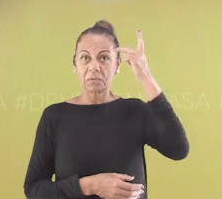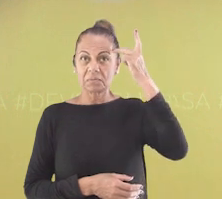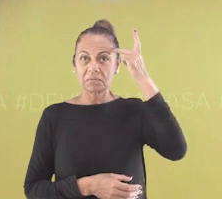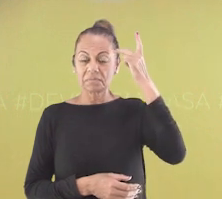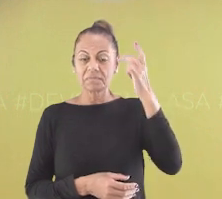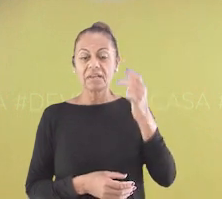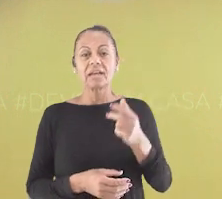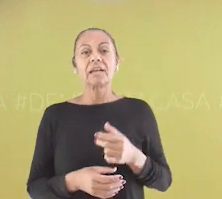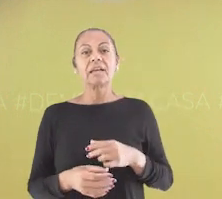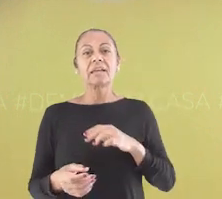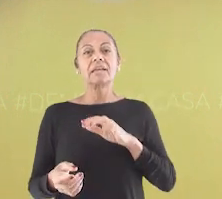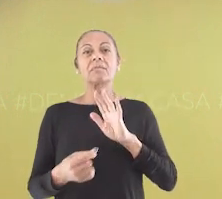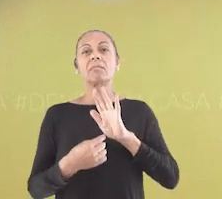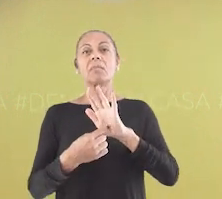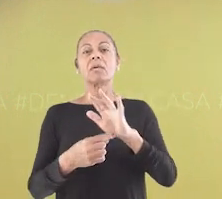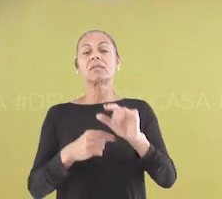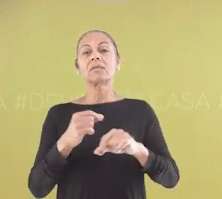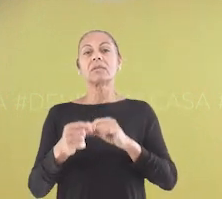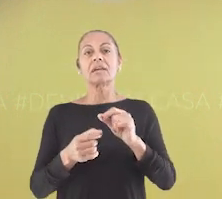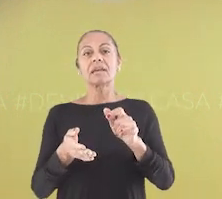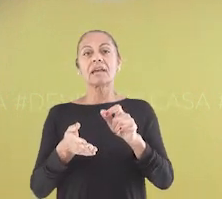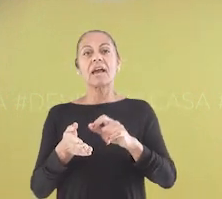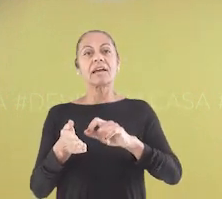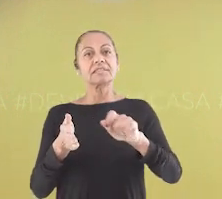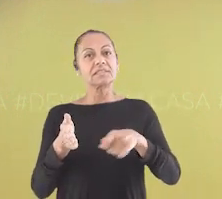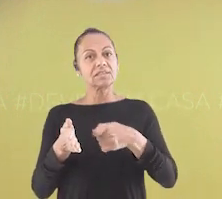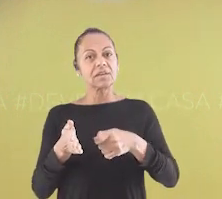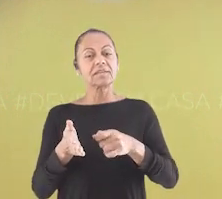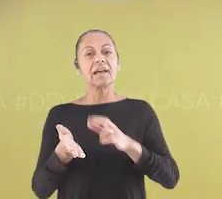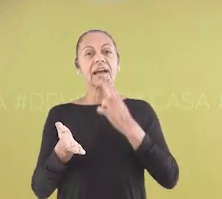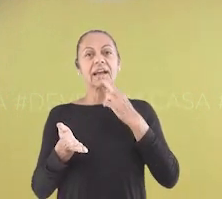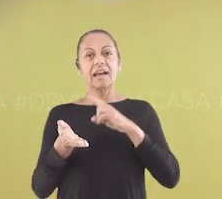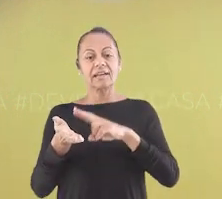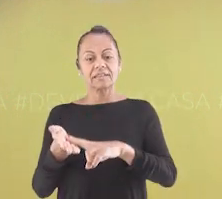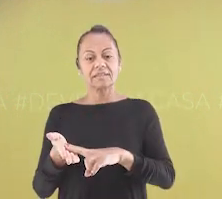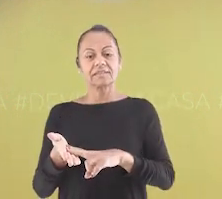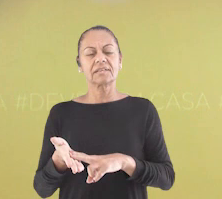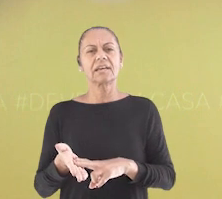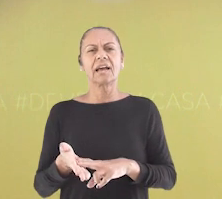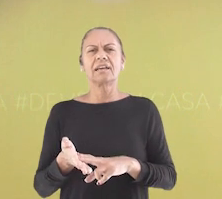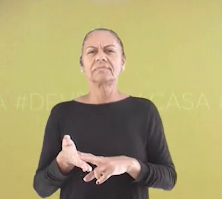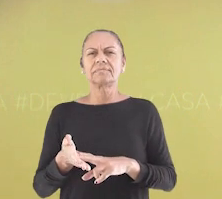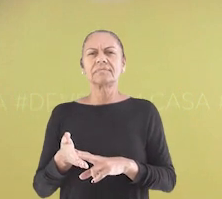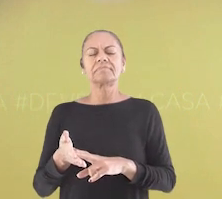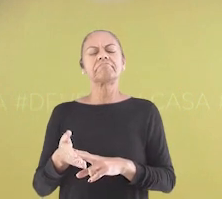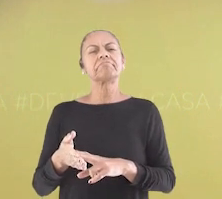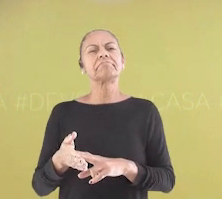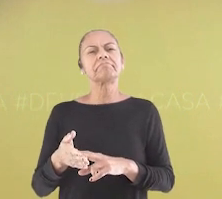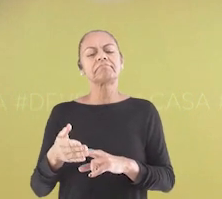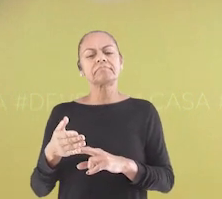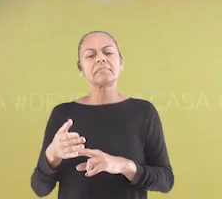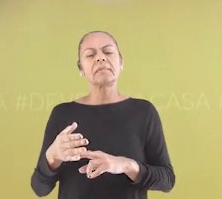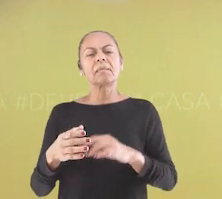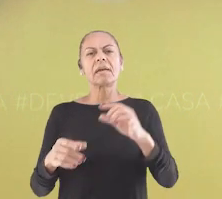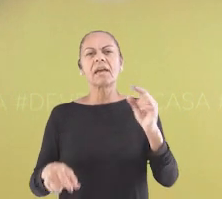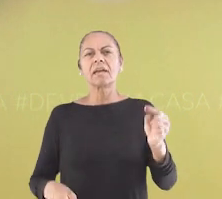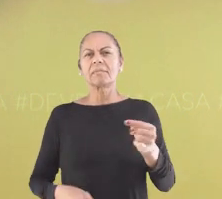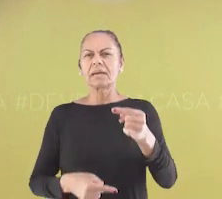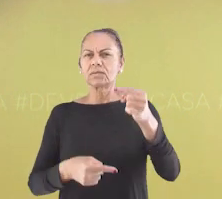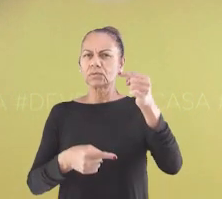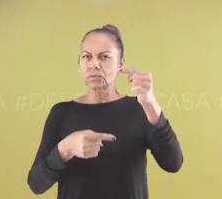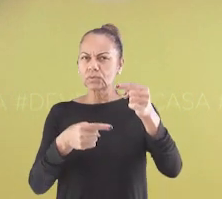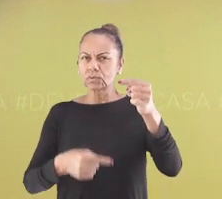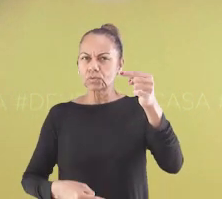Souza, Valinhos, em São Paulo. Essa identificação é a assinatura dessa carta. E apesar de ser